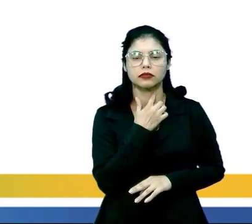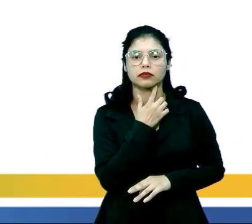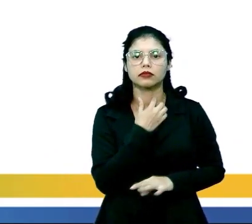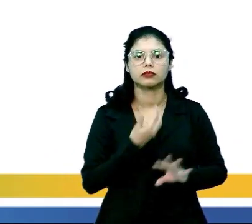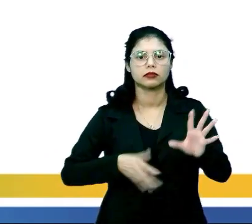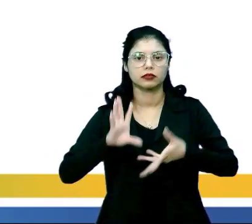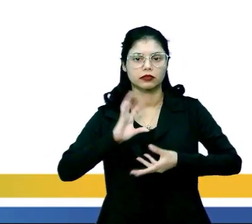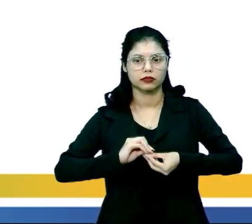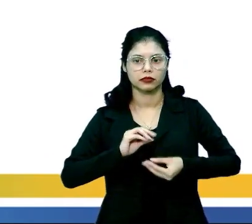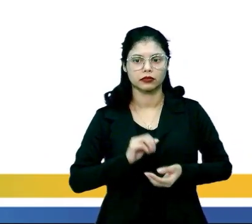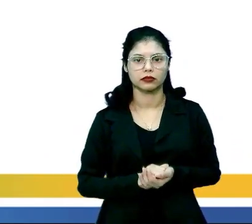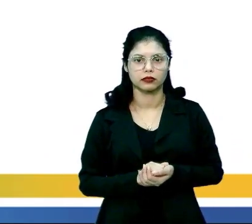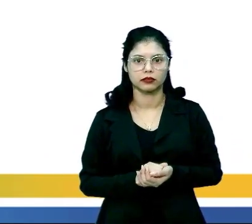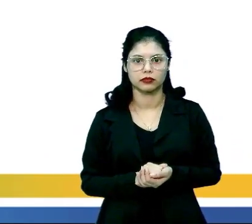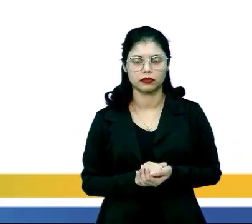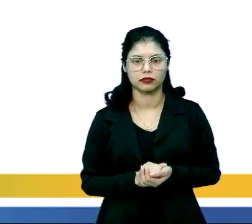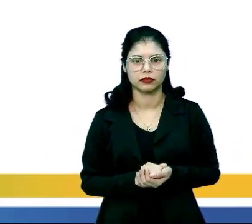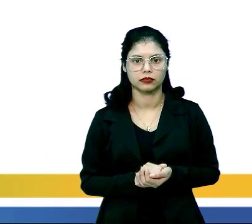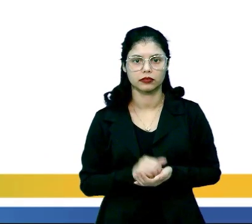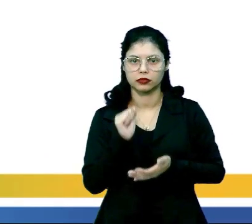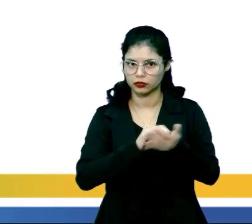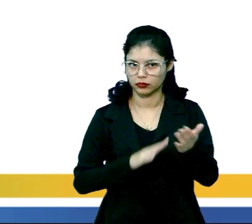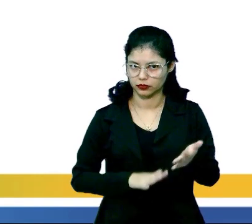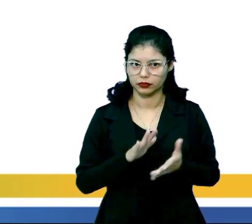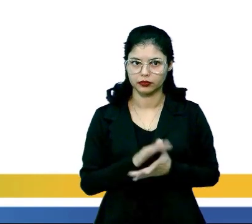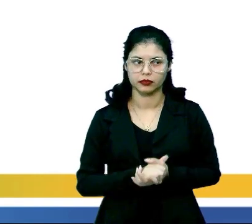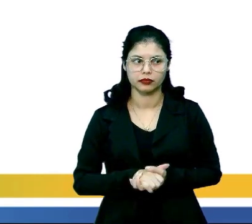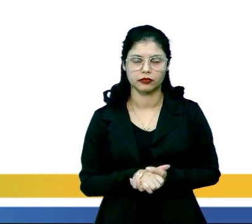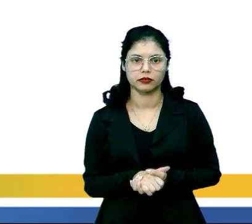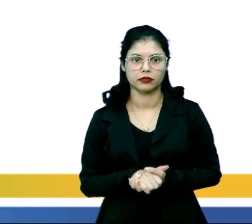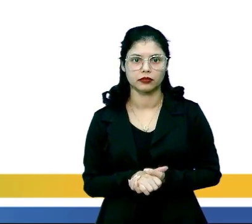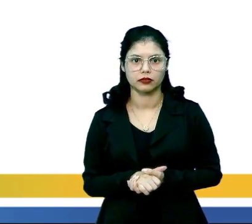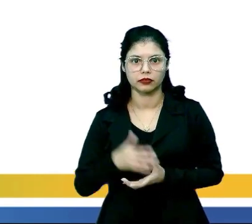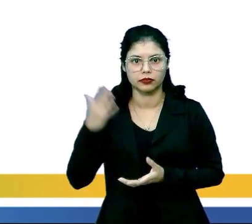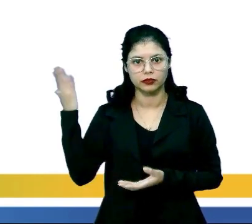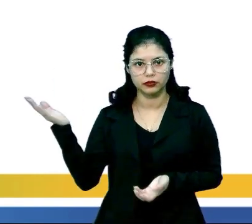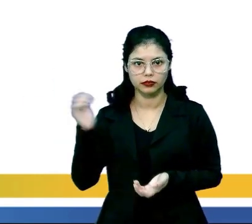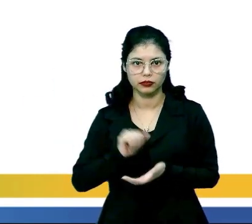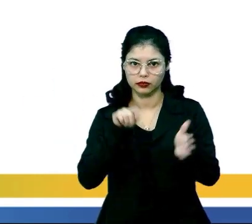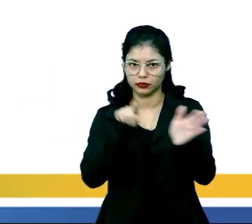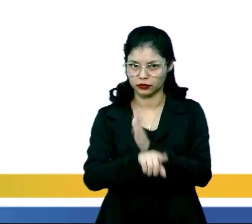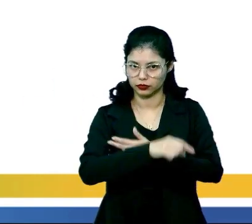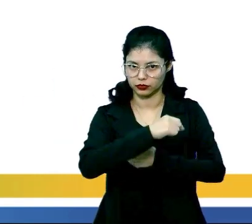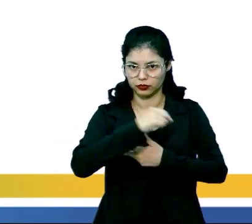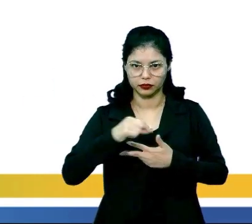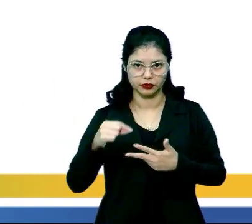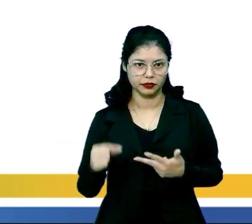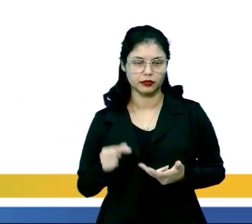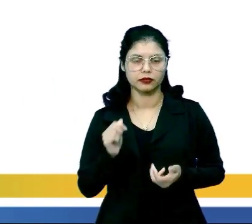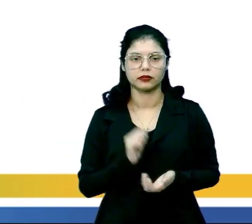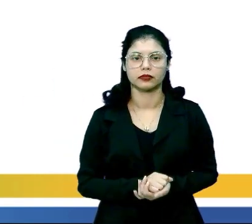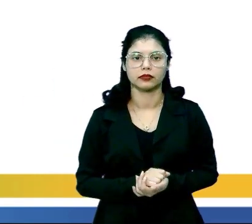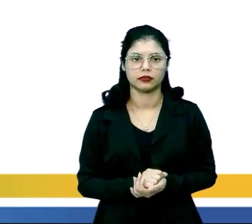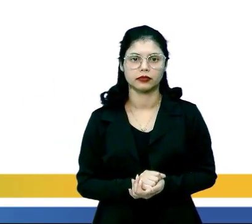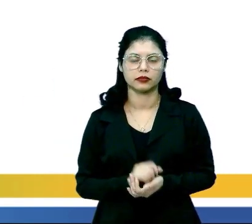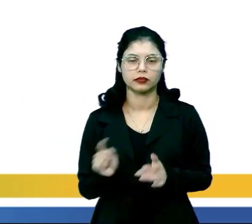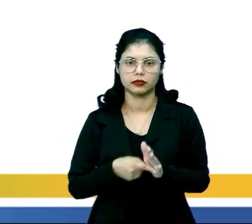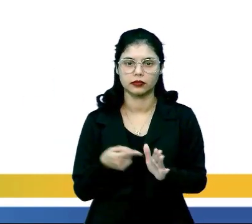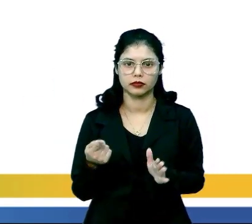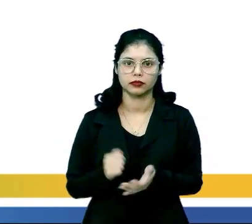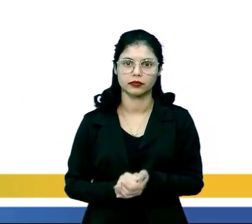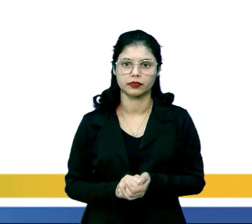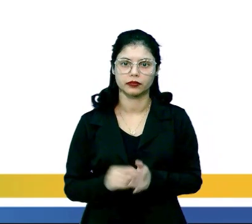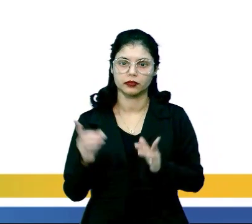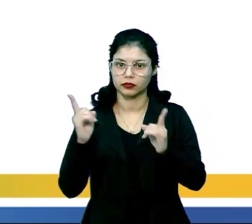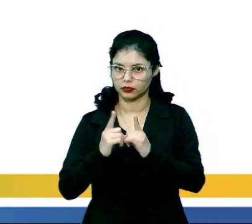resumo, pessoal, foi isso. Vamos fazer as atividades? Olha lá, isso é uma questão do Enem. Um dos